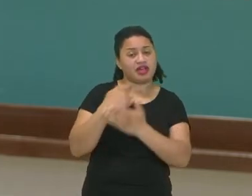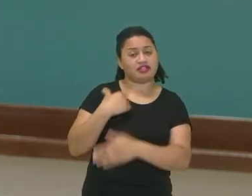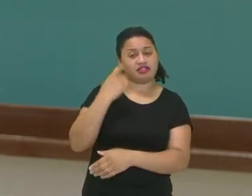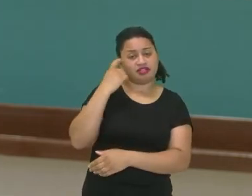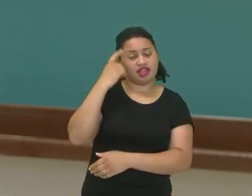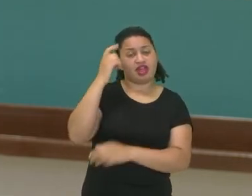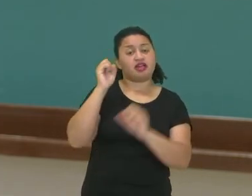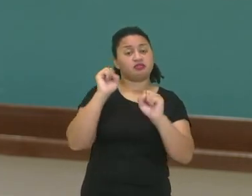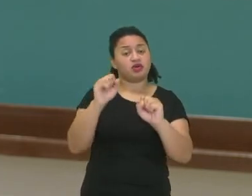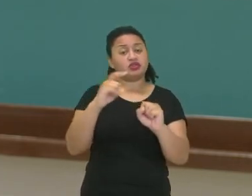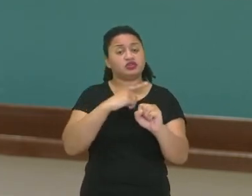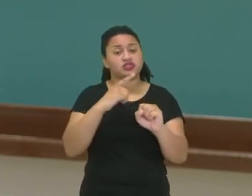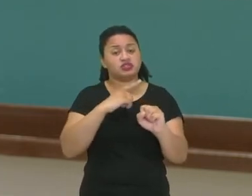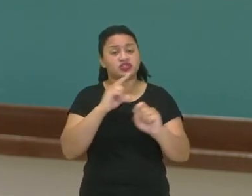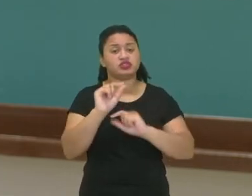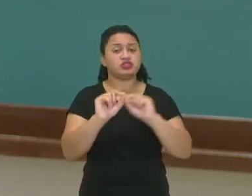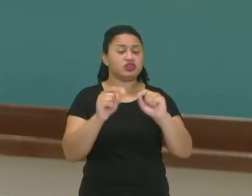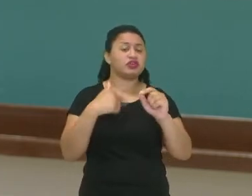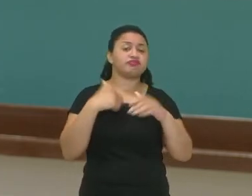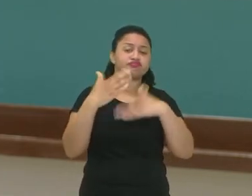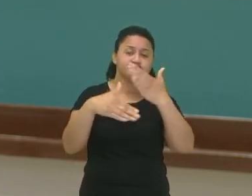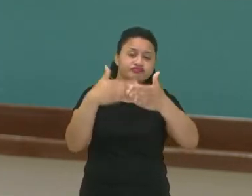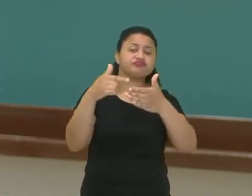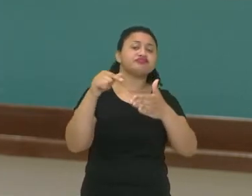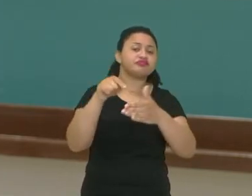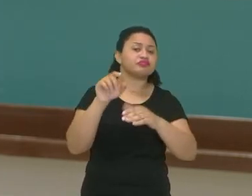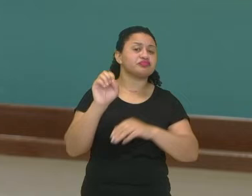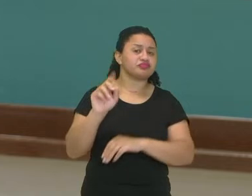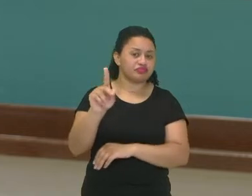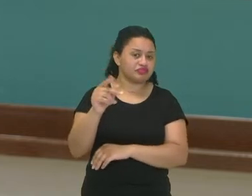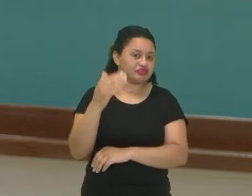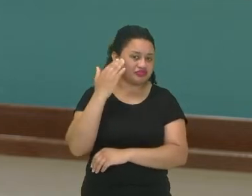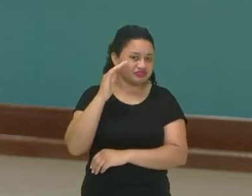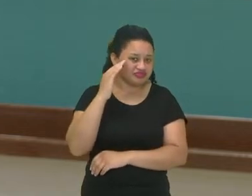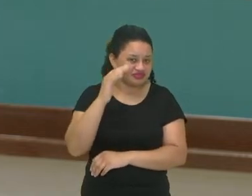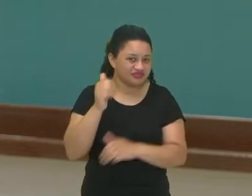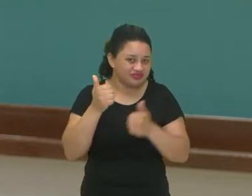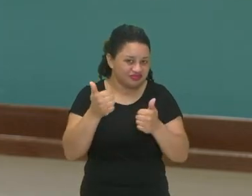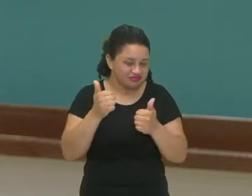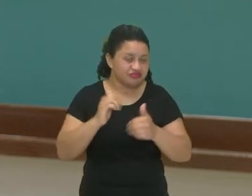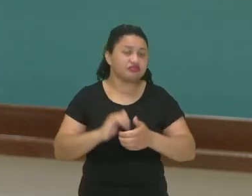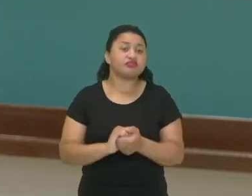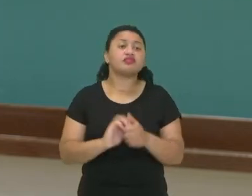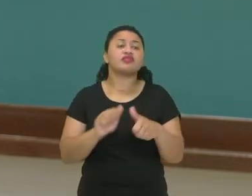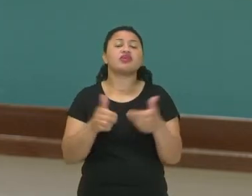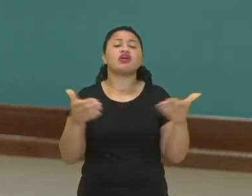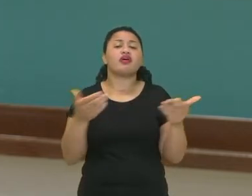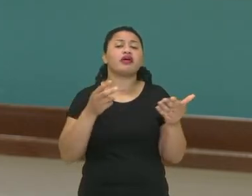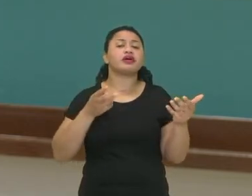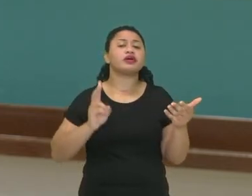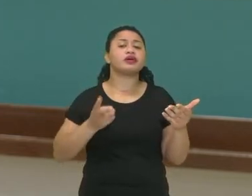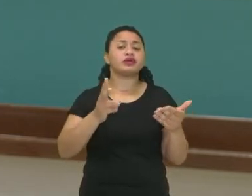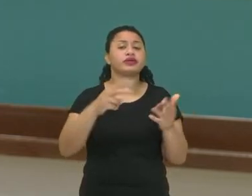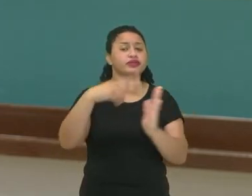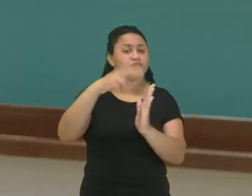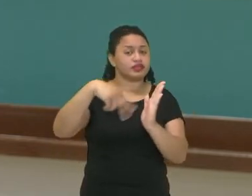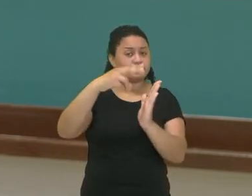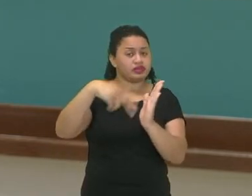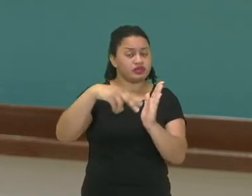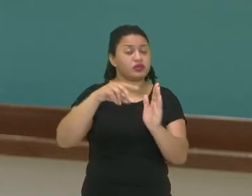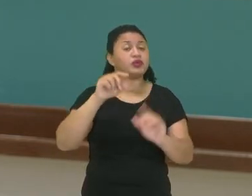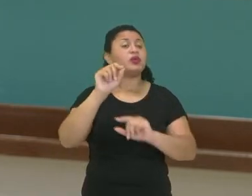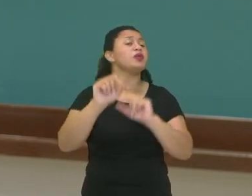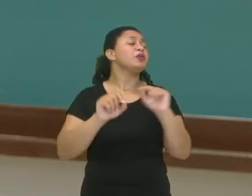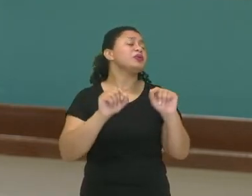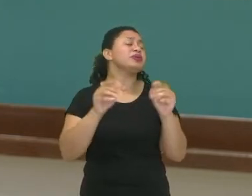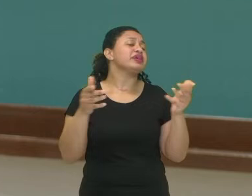presente ali, pode estar desenvolvido. Belezinha? É isso aí, né? Vamos continuar a leitura? O que